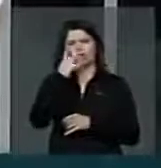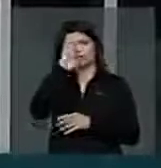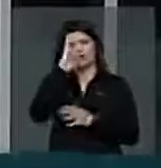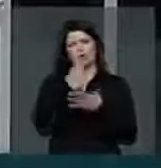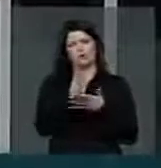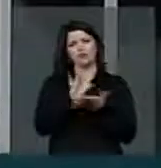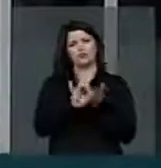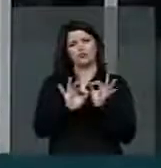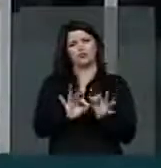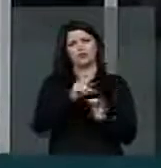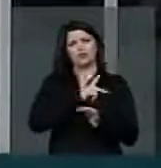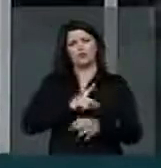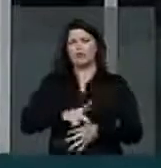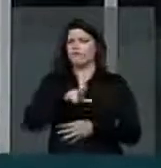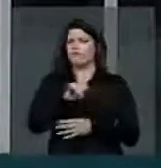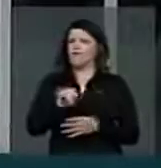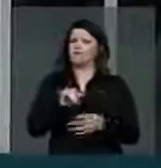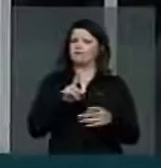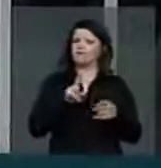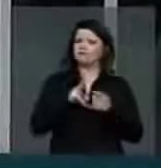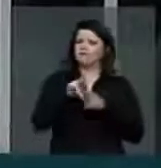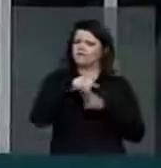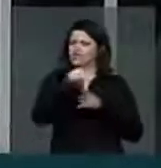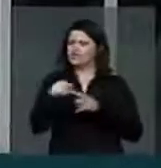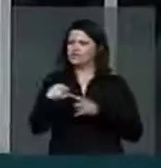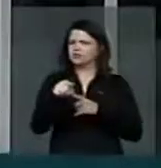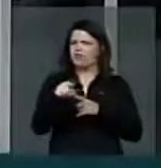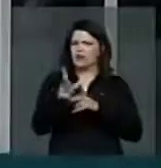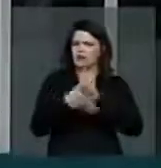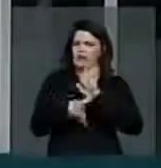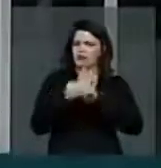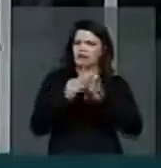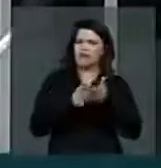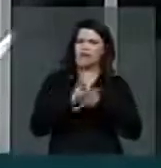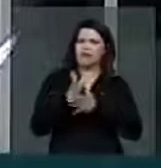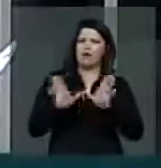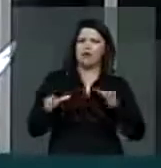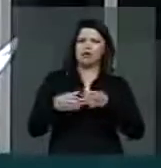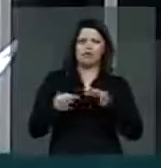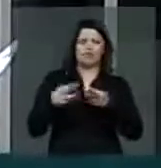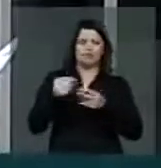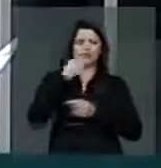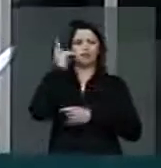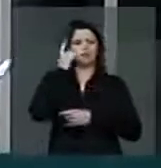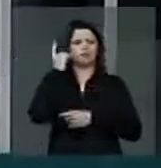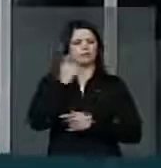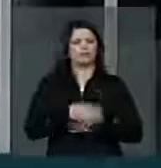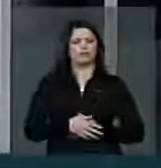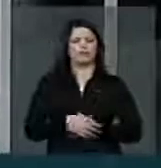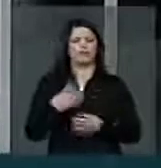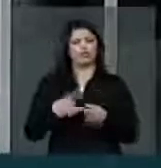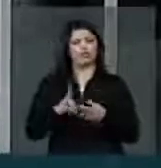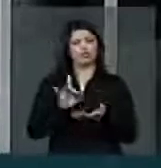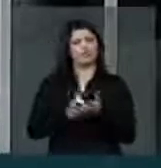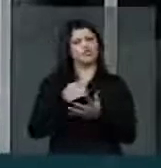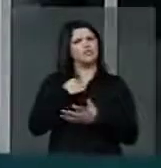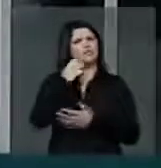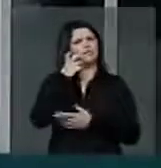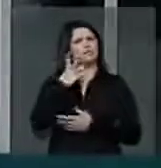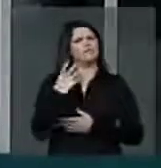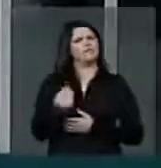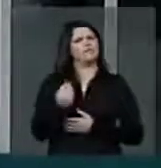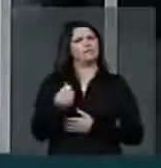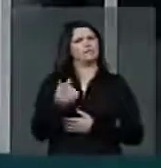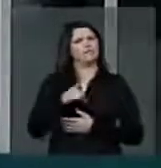que a presidente não vai vetar esta emenda aprovada pelo conjunto de parlamentares, porque está uma vergonha.